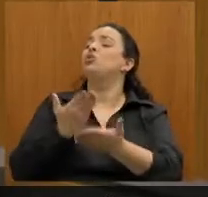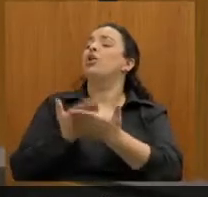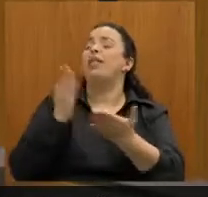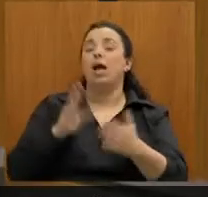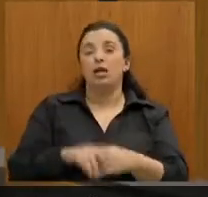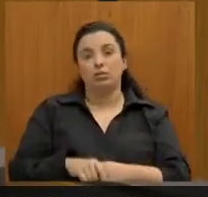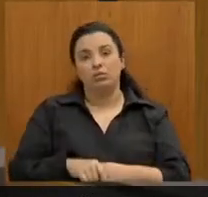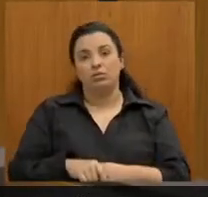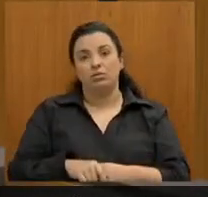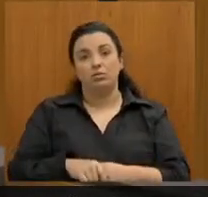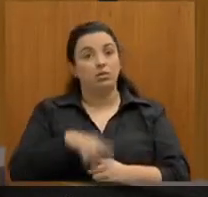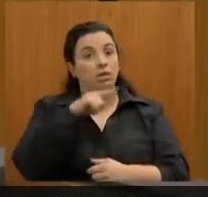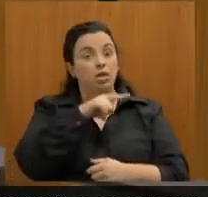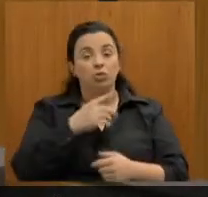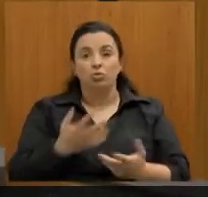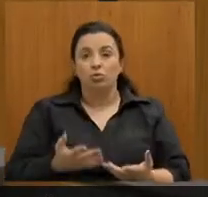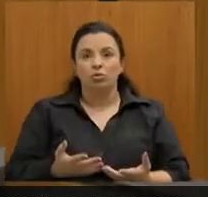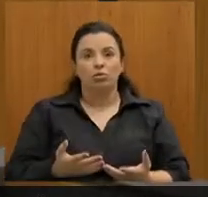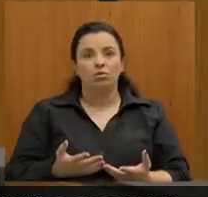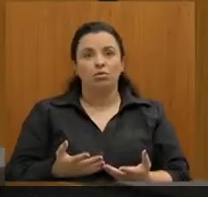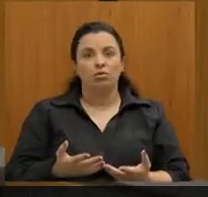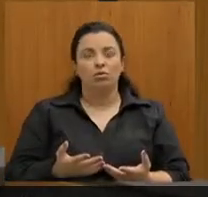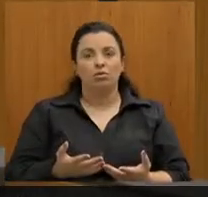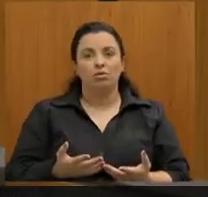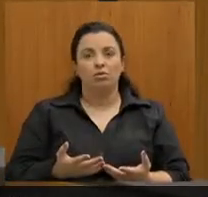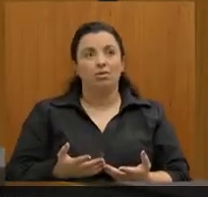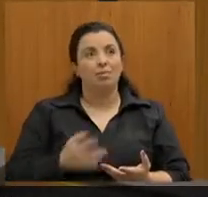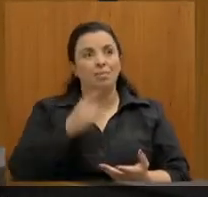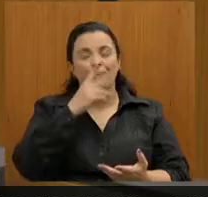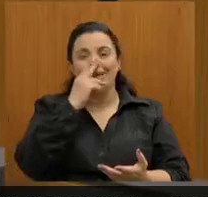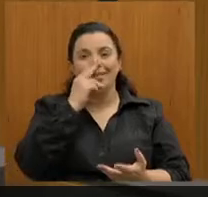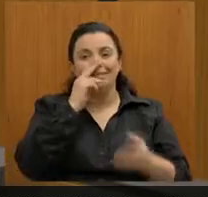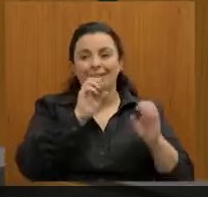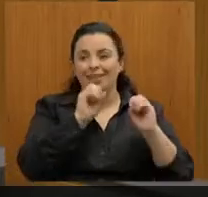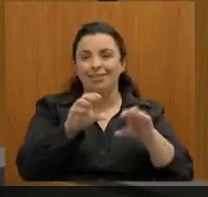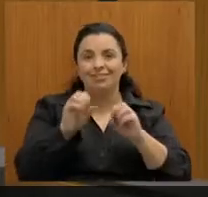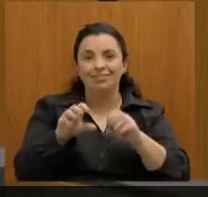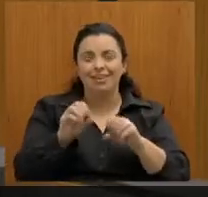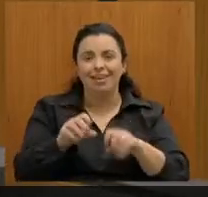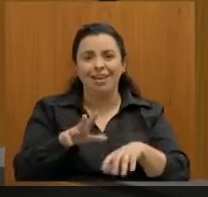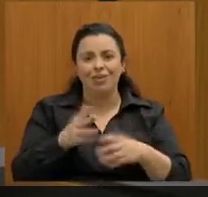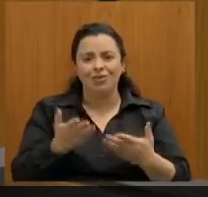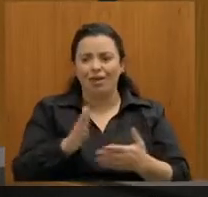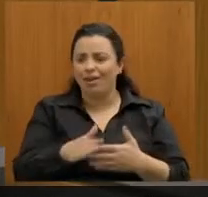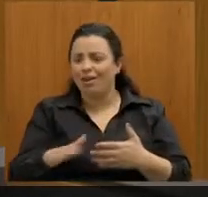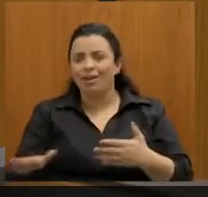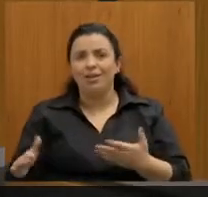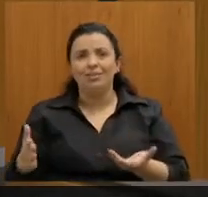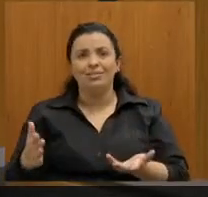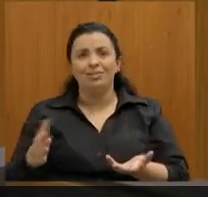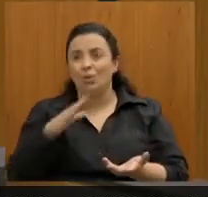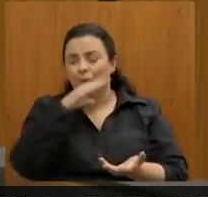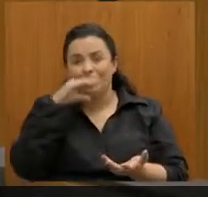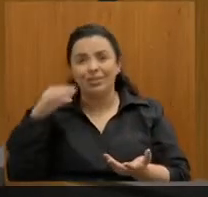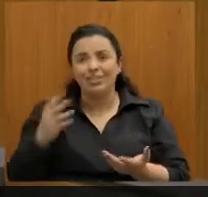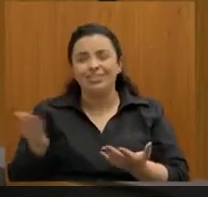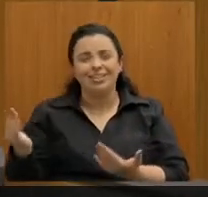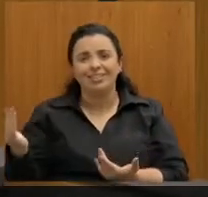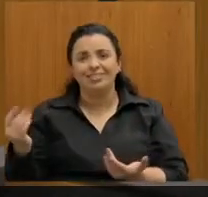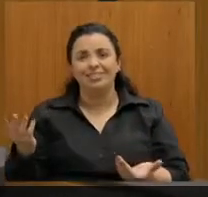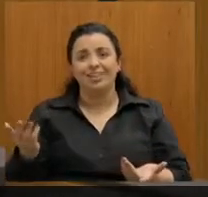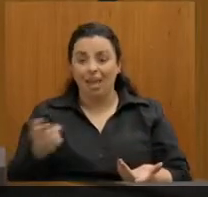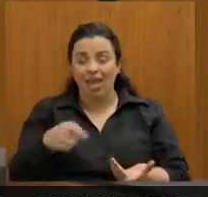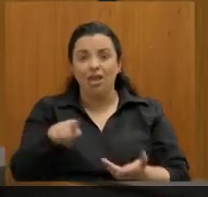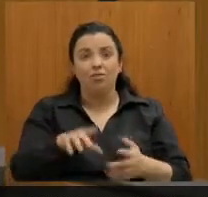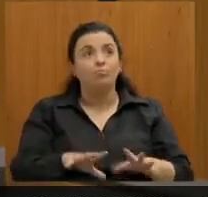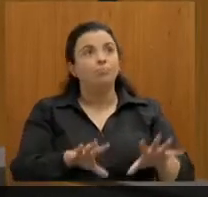Isso é pedagógico da criança para adolescente o que ele vai se empodera no direito de mandar